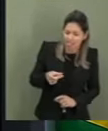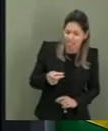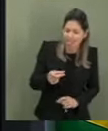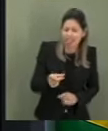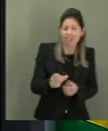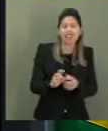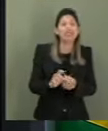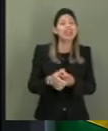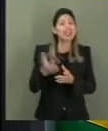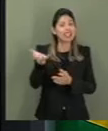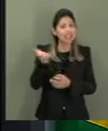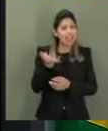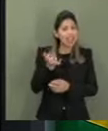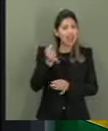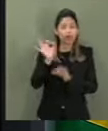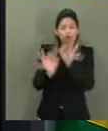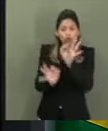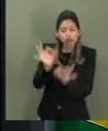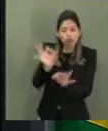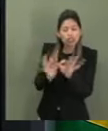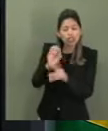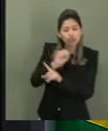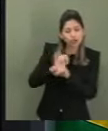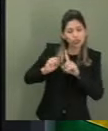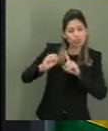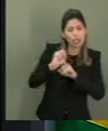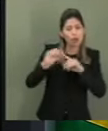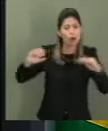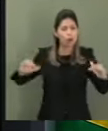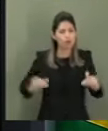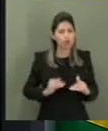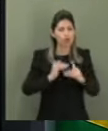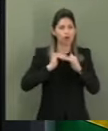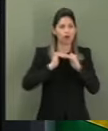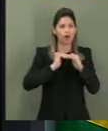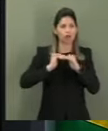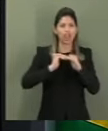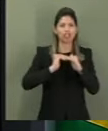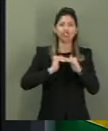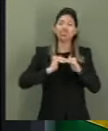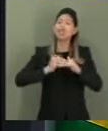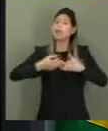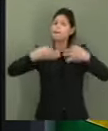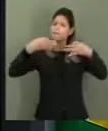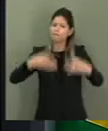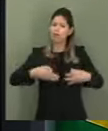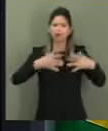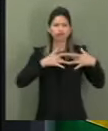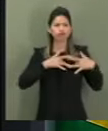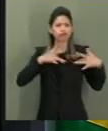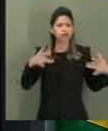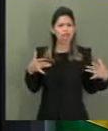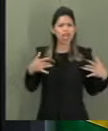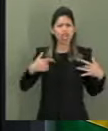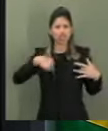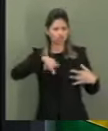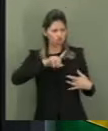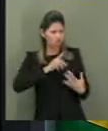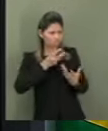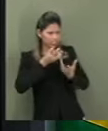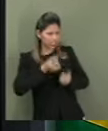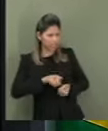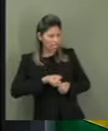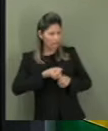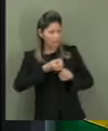social, igualdade, fraternidade. Somos todos que não aceitamos nenhum tipo de preconceito, nenhum tipo de